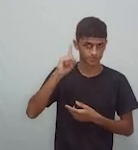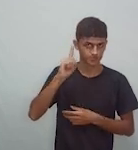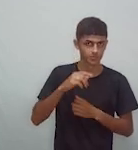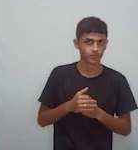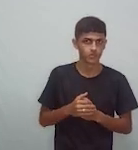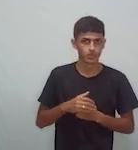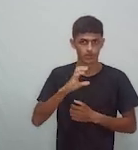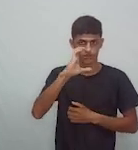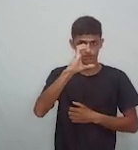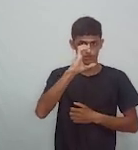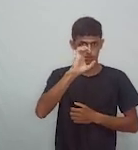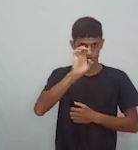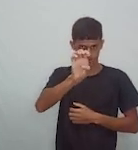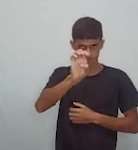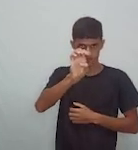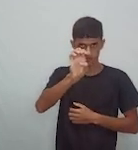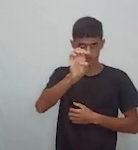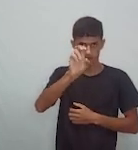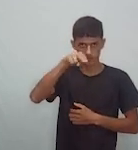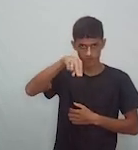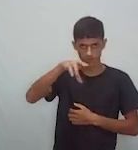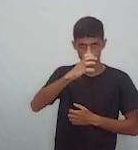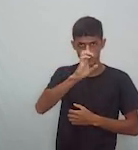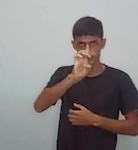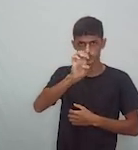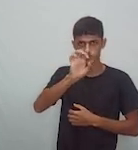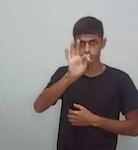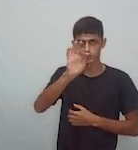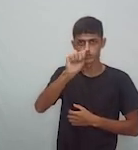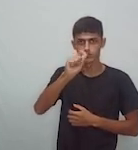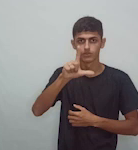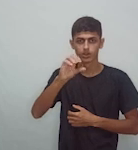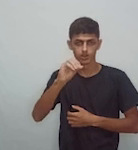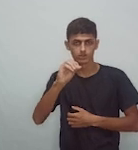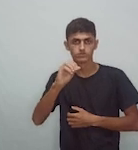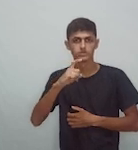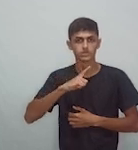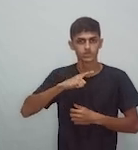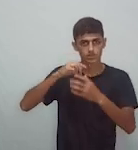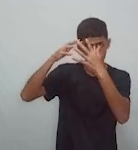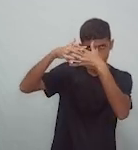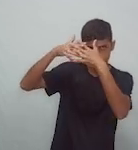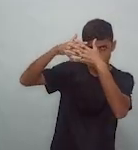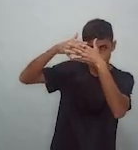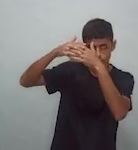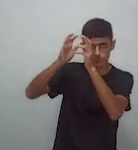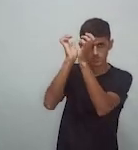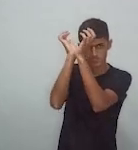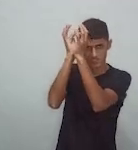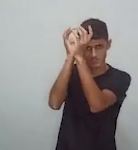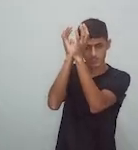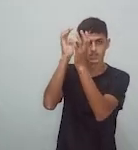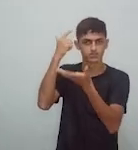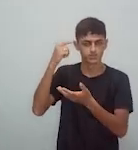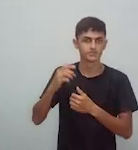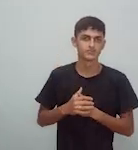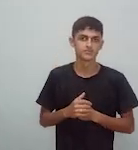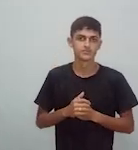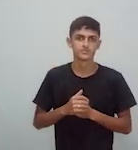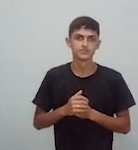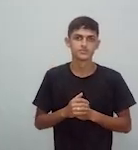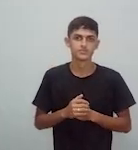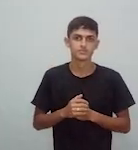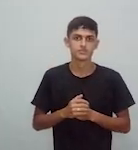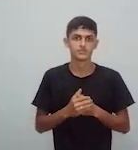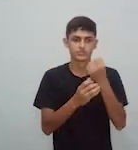nosso encéfalo, a gente pode encontrar o cérebro, o cerebelo, o bulbo, a ponte. Eu vou especificar um pouquinho melhor para vocês daqui a pouco.